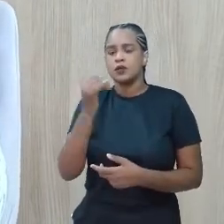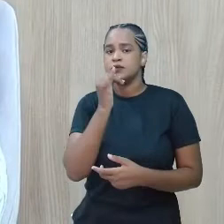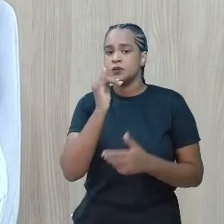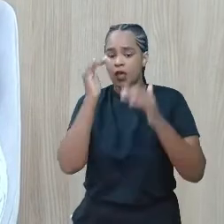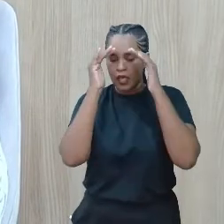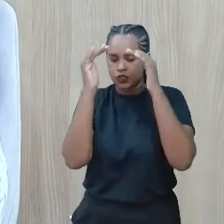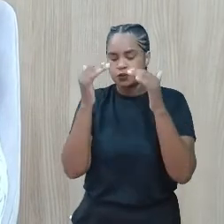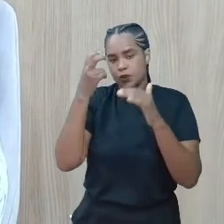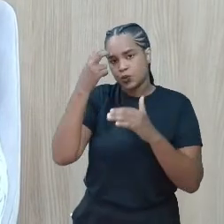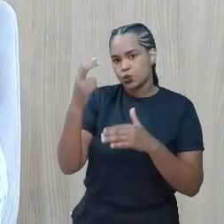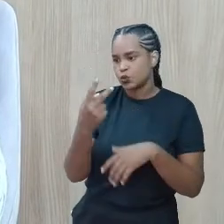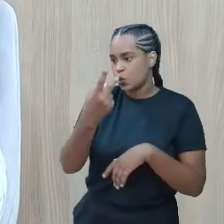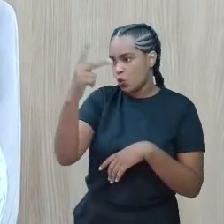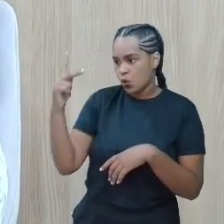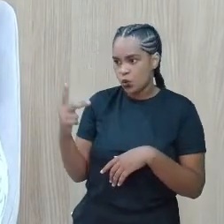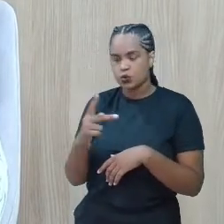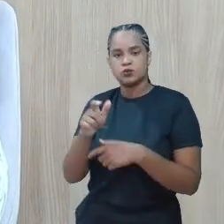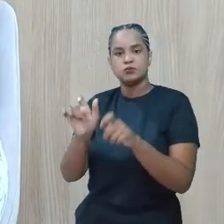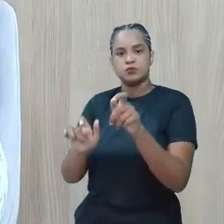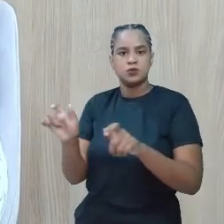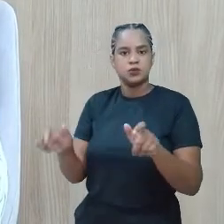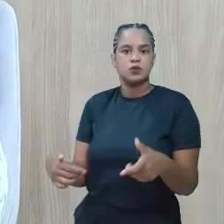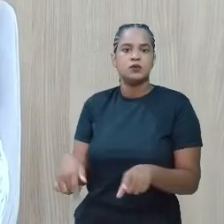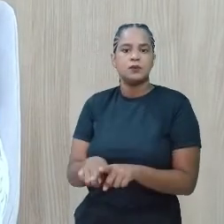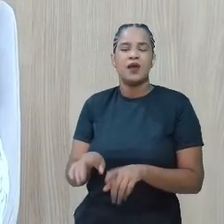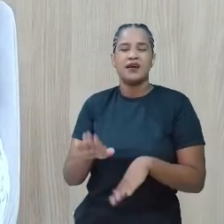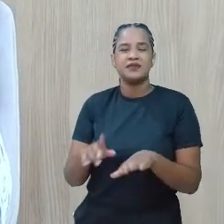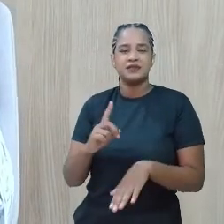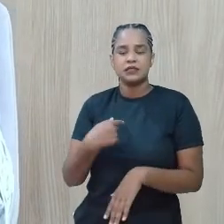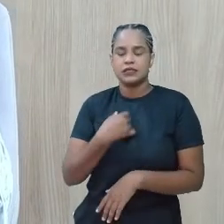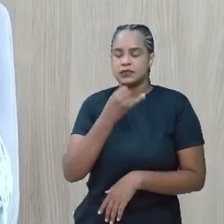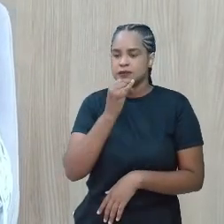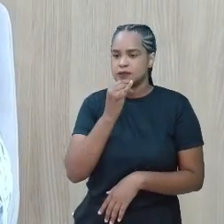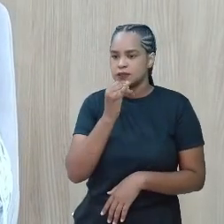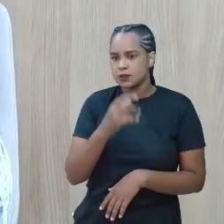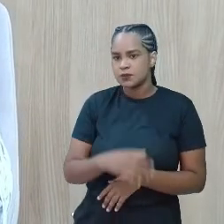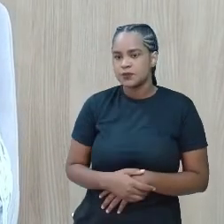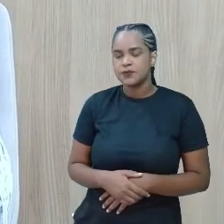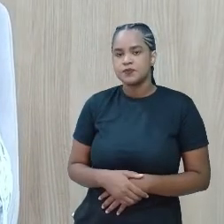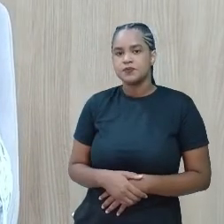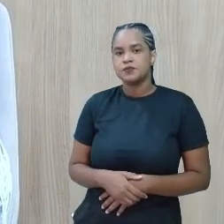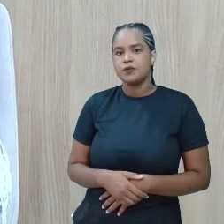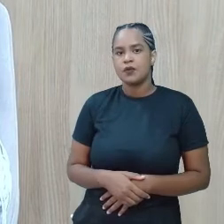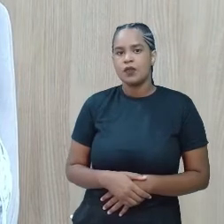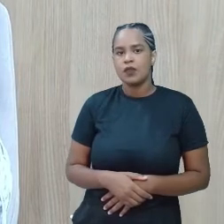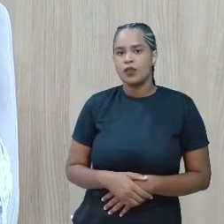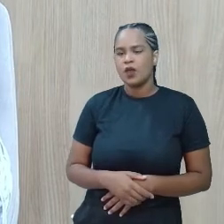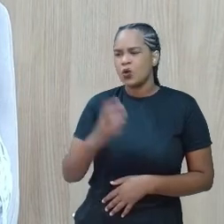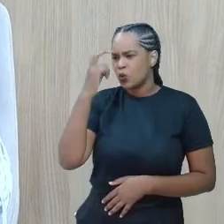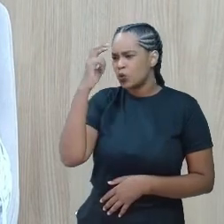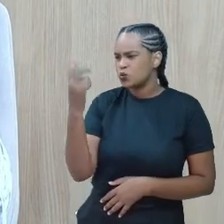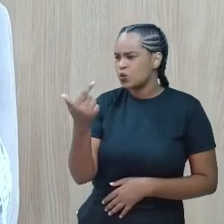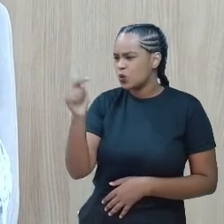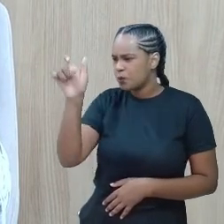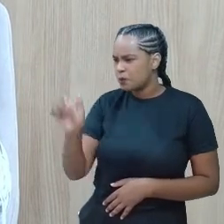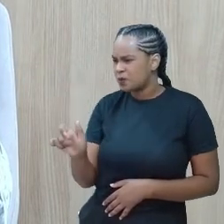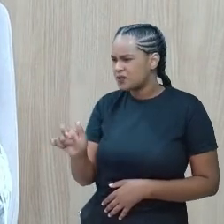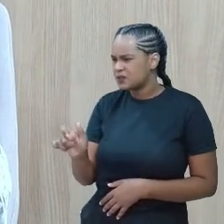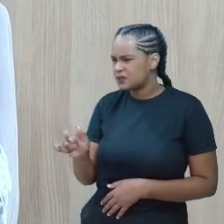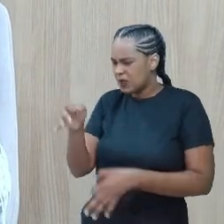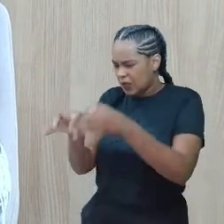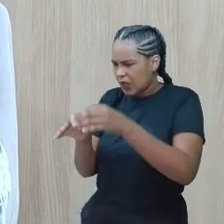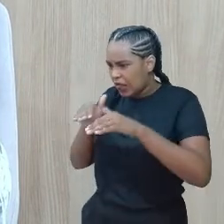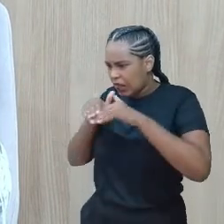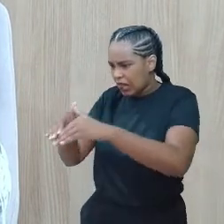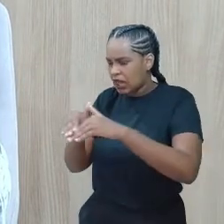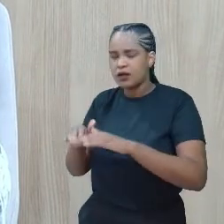respeito à cultura do outro. Isso. Porque a gente, às vezes, tem uma tendência de julgar a cultura do outro com os parâmetros da